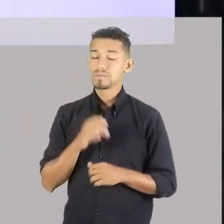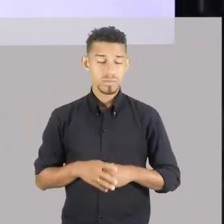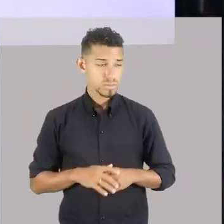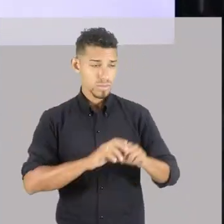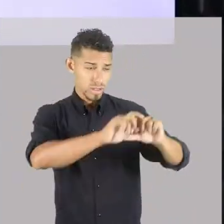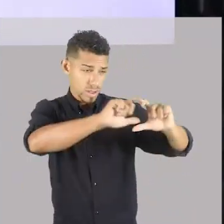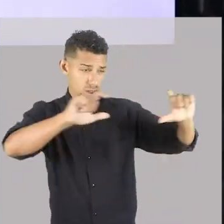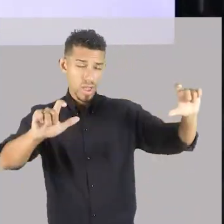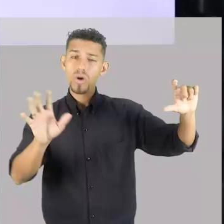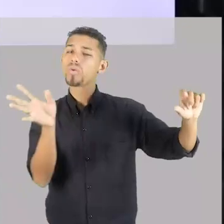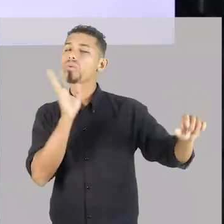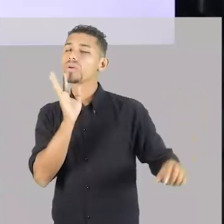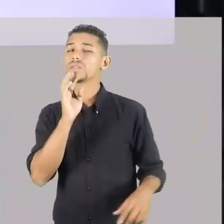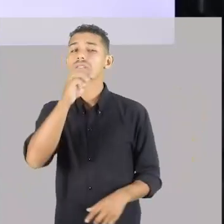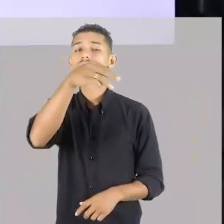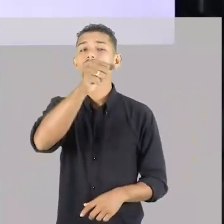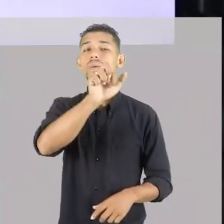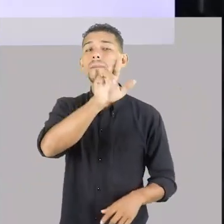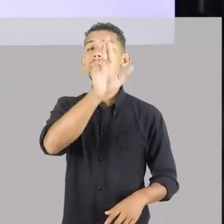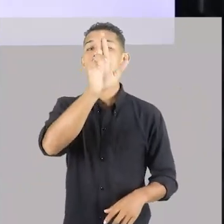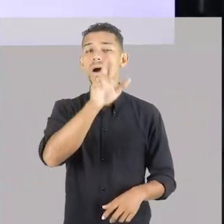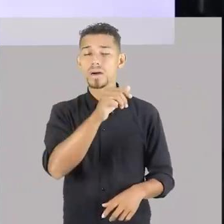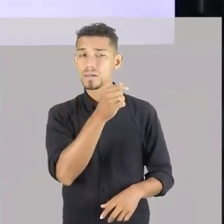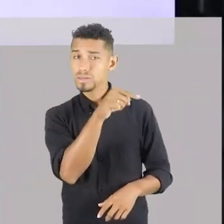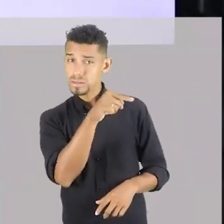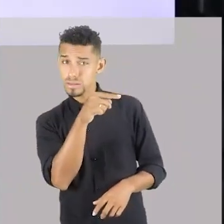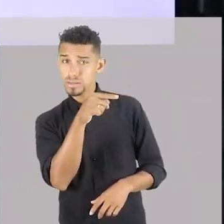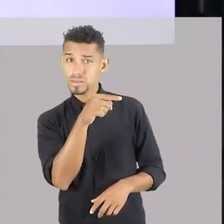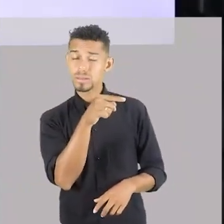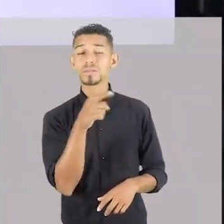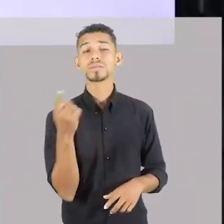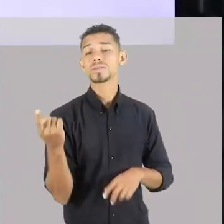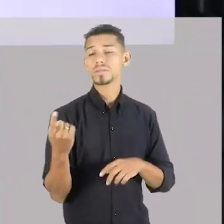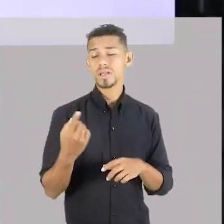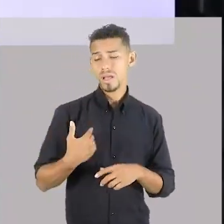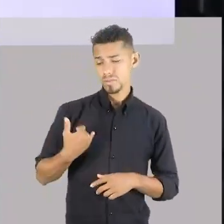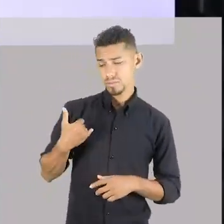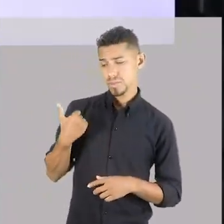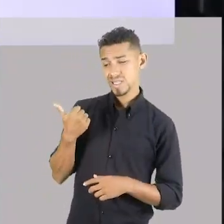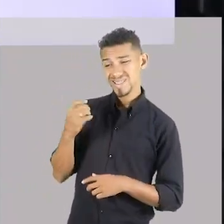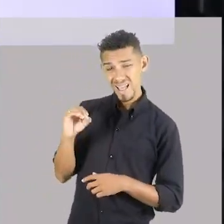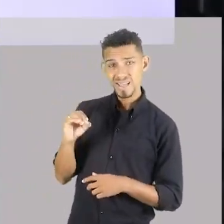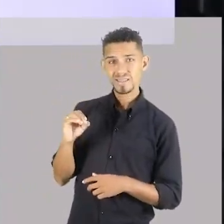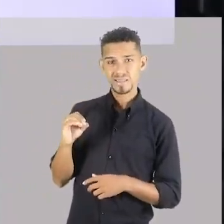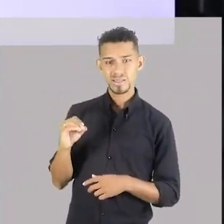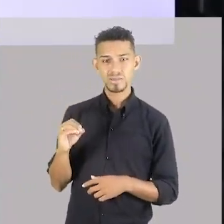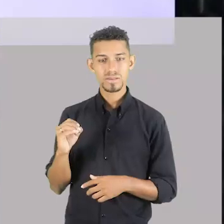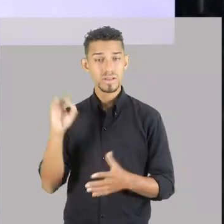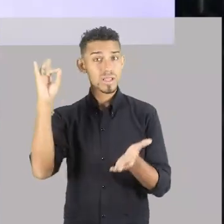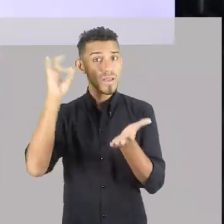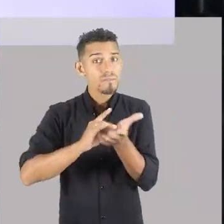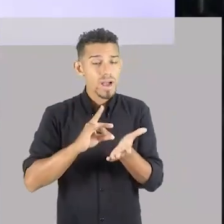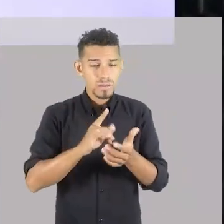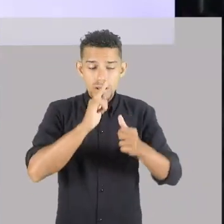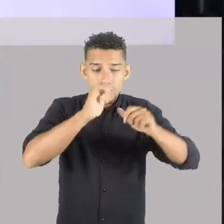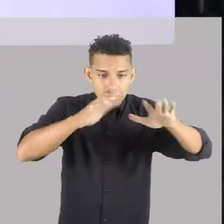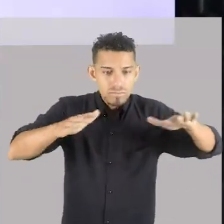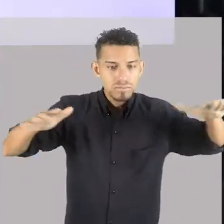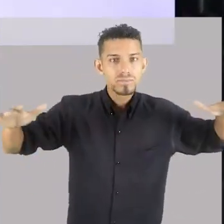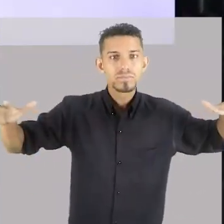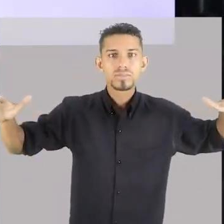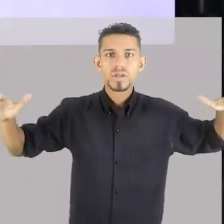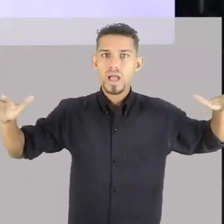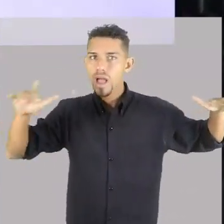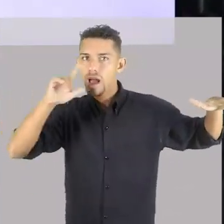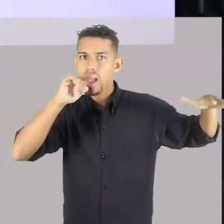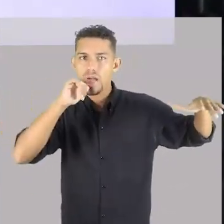palavra mar, ela está usada em sentido real, em sentido denotativo. Eu estou falando, de fato, daquela imensidão